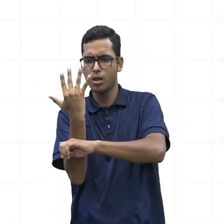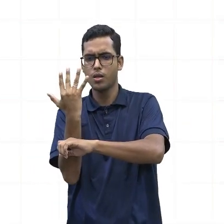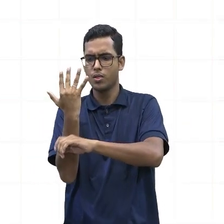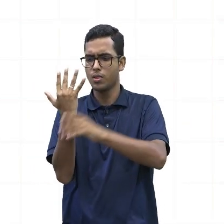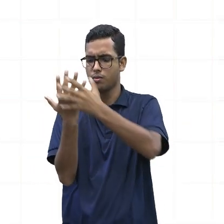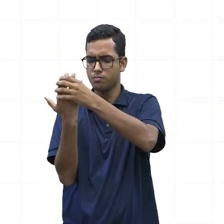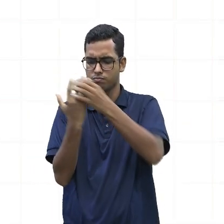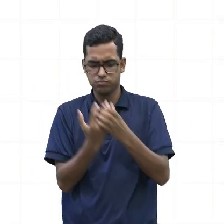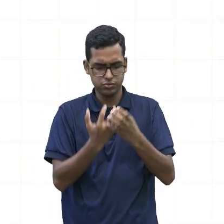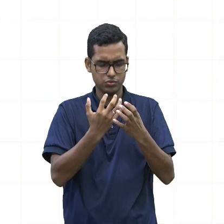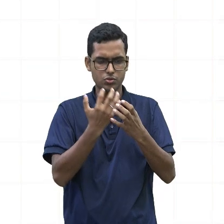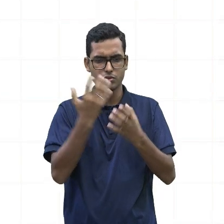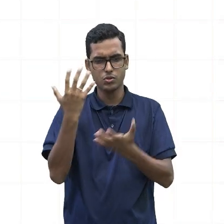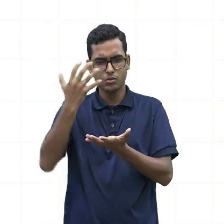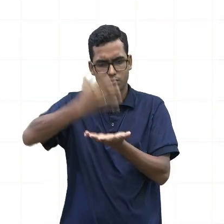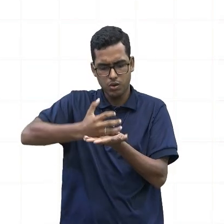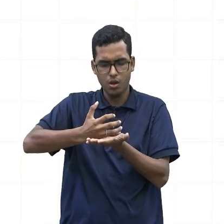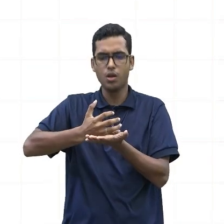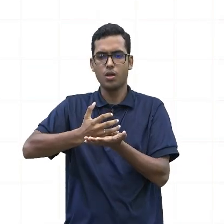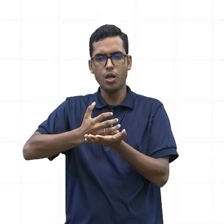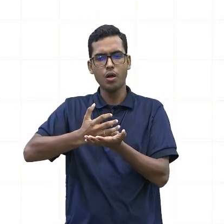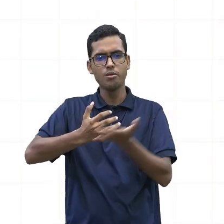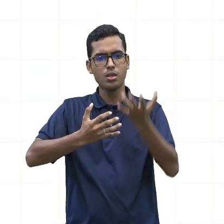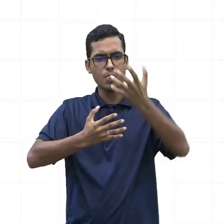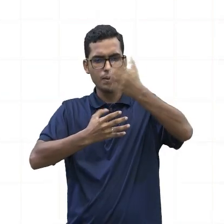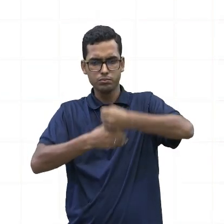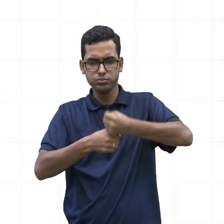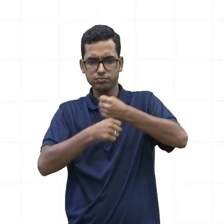que cada povo possui ali a